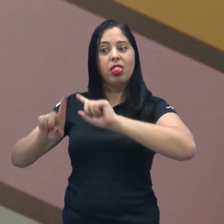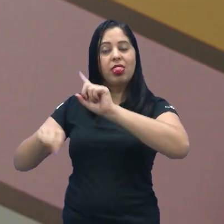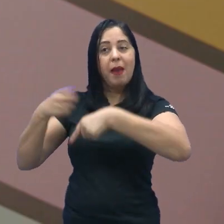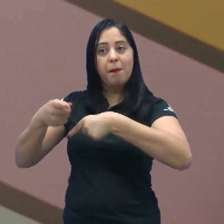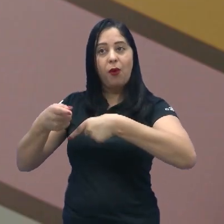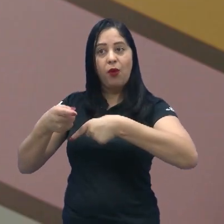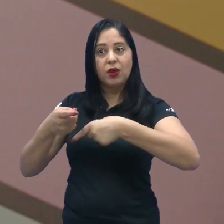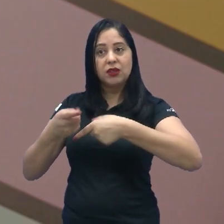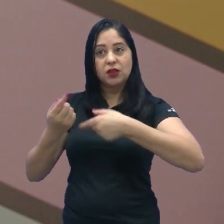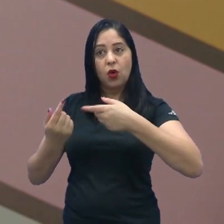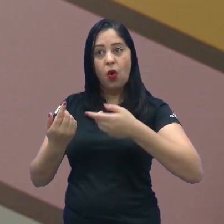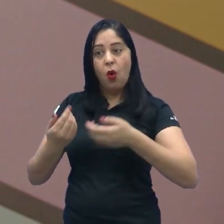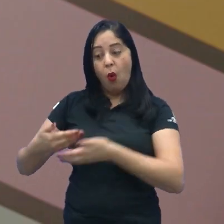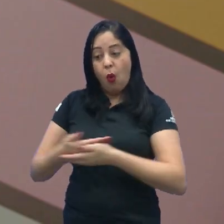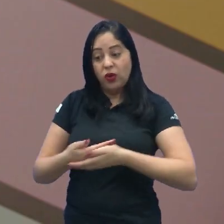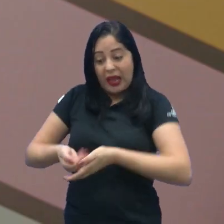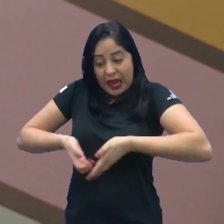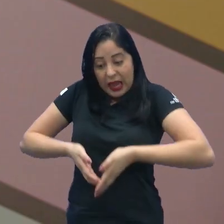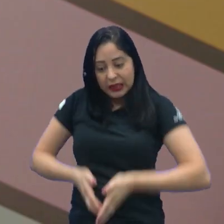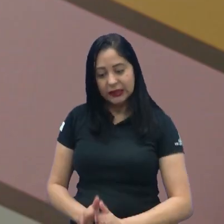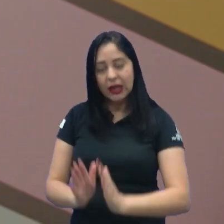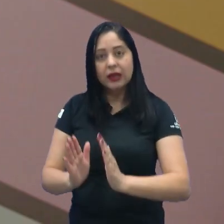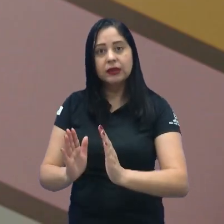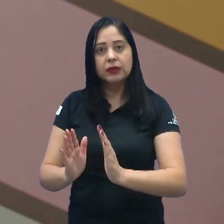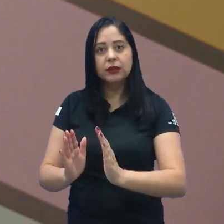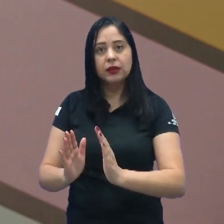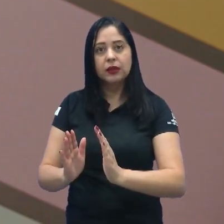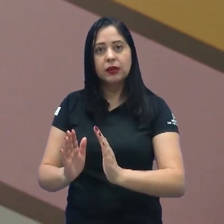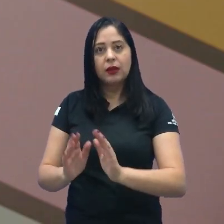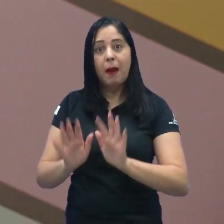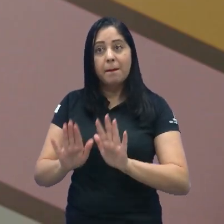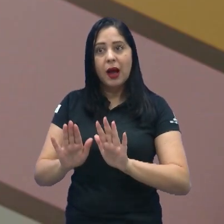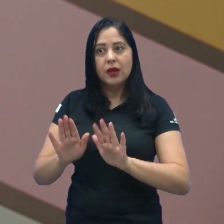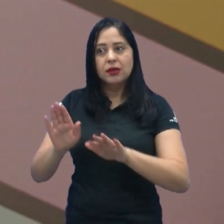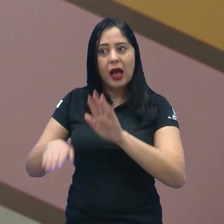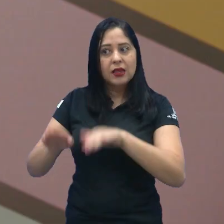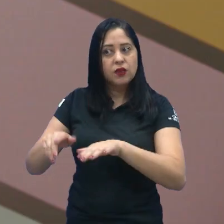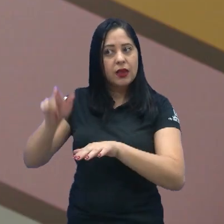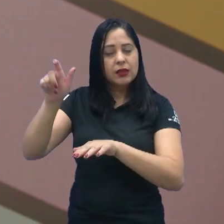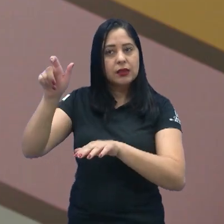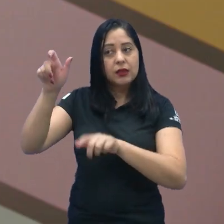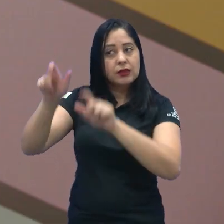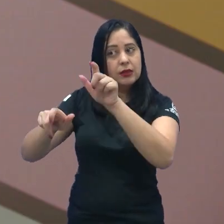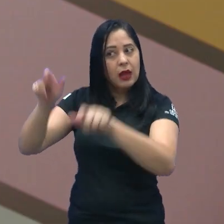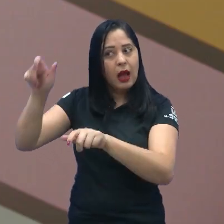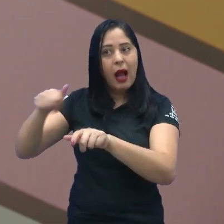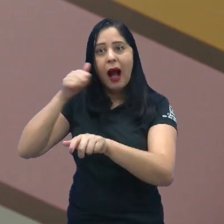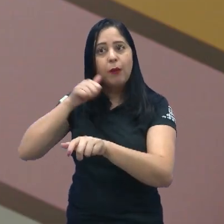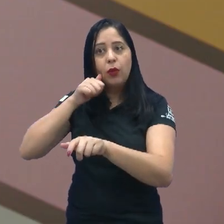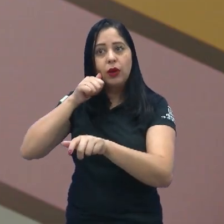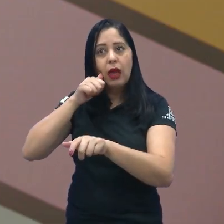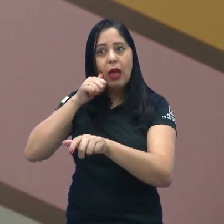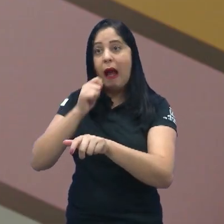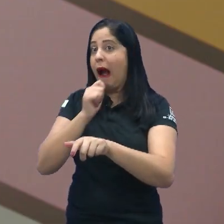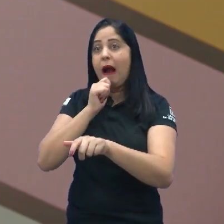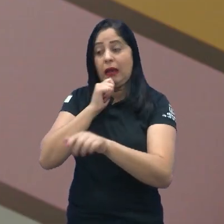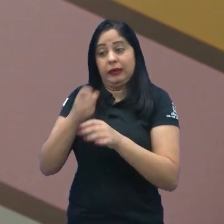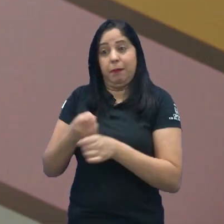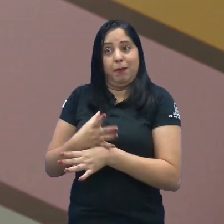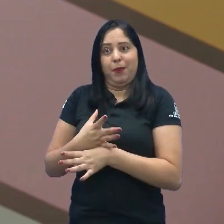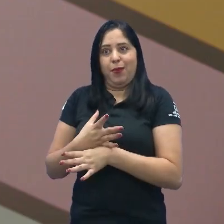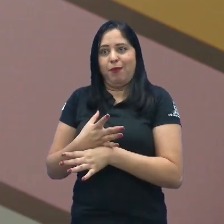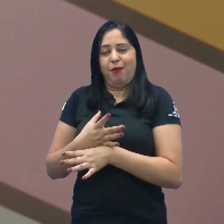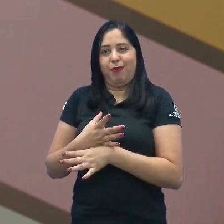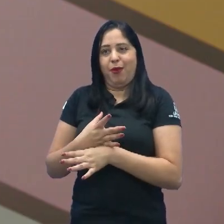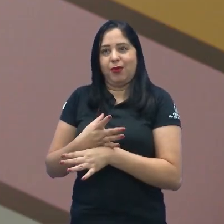uma mãe, mas algumas vezes uma mãe que ainda não está preparada para tudo que está acontecendo, né? E as mulheres às